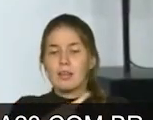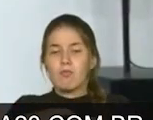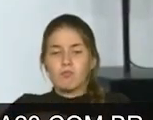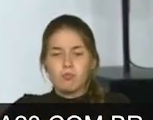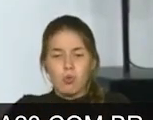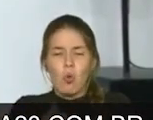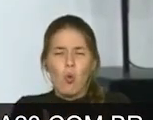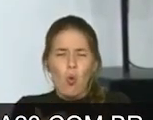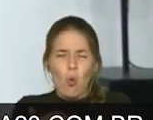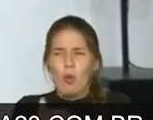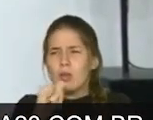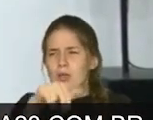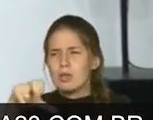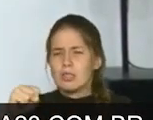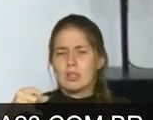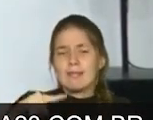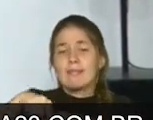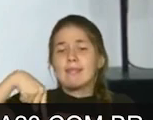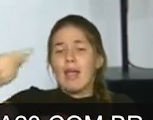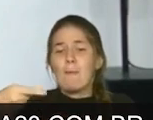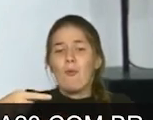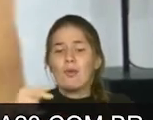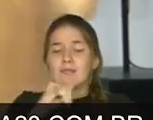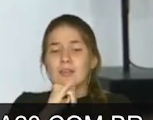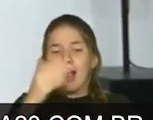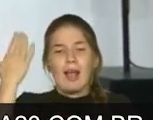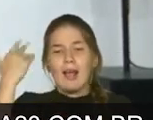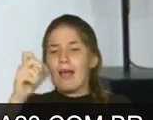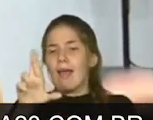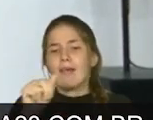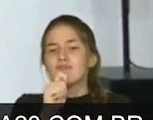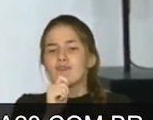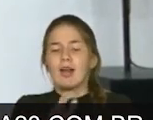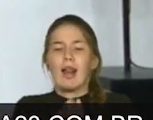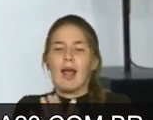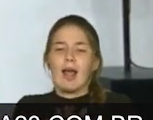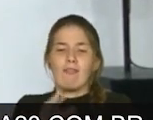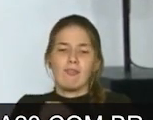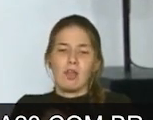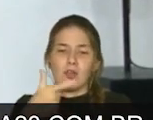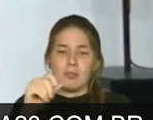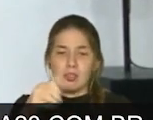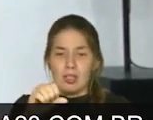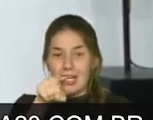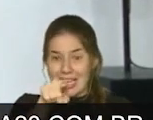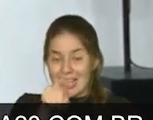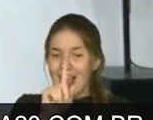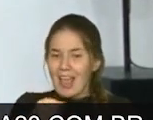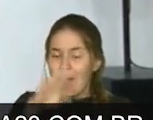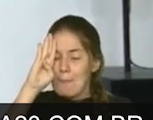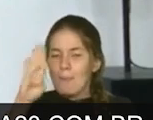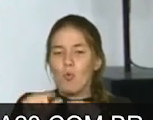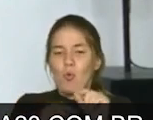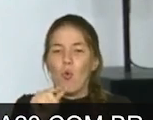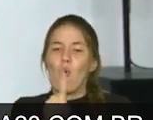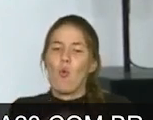quem começou a contribuir para o INSS depois da reforma, quem não era segurado antes de 2019. Nesse caso, a exceção é apenas para